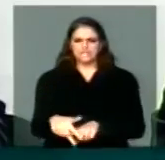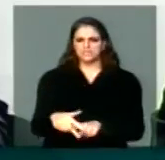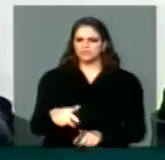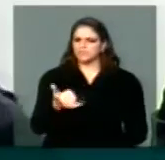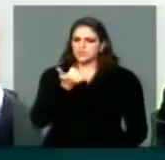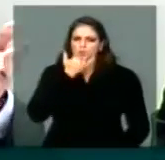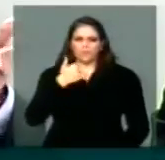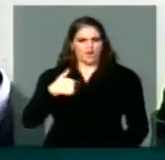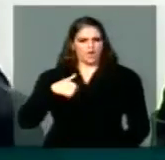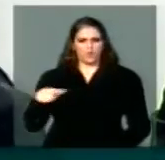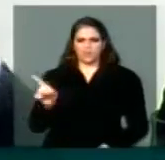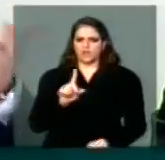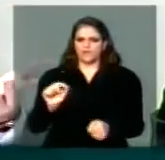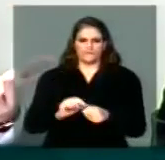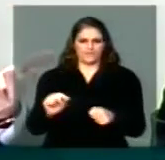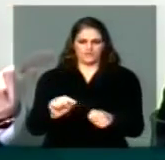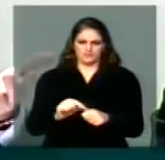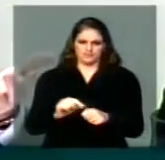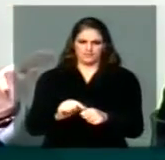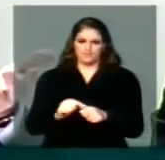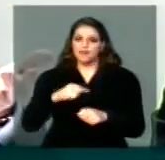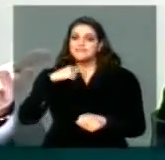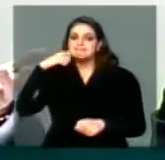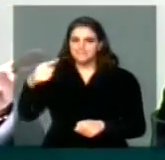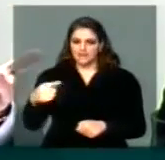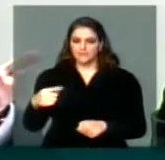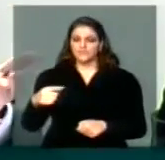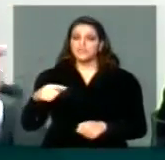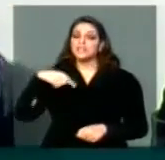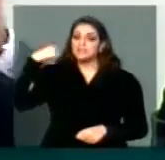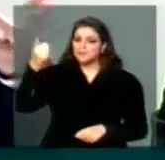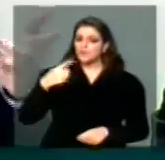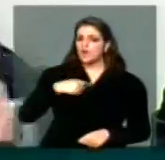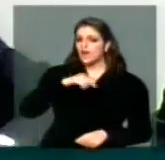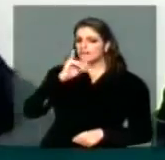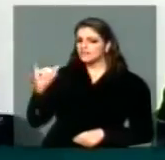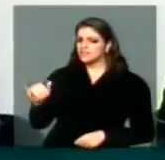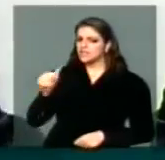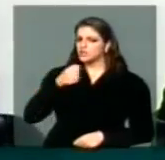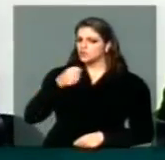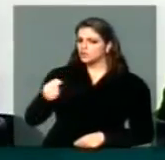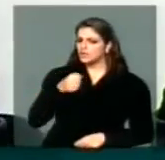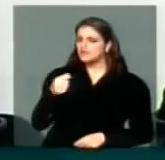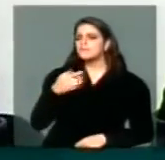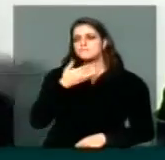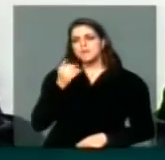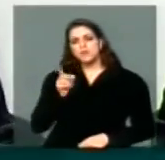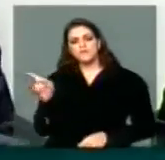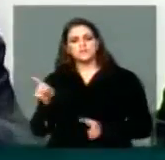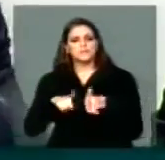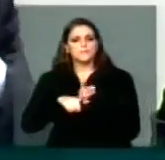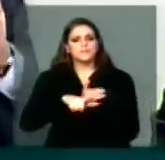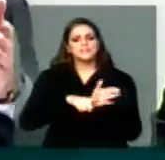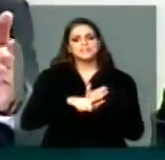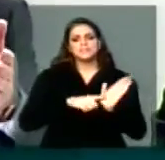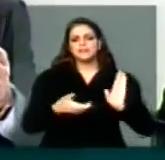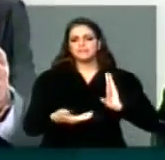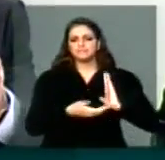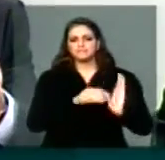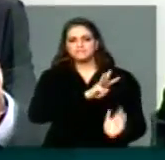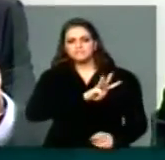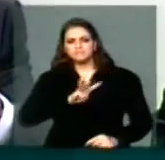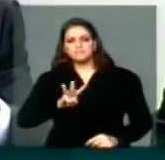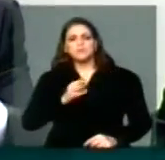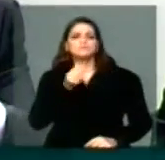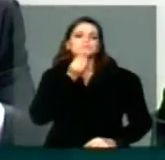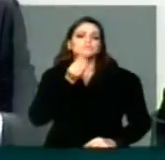seja. Depois, eu mesmo sugeri ao jornalista que me procurou que pesquisasse no site da Câmara, coisa que o procurador